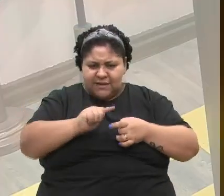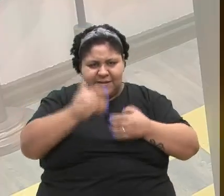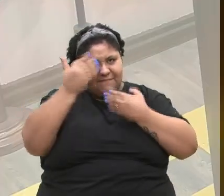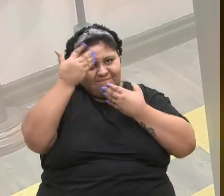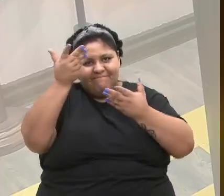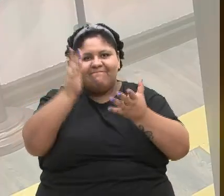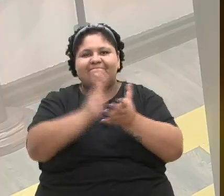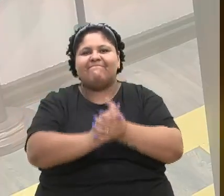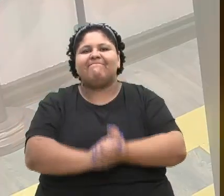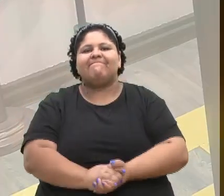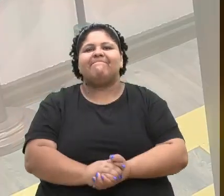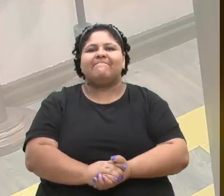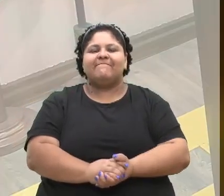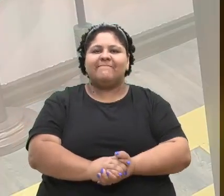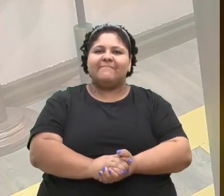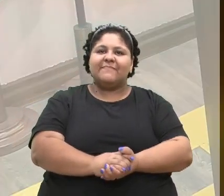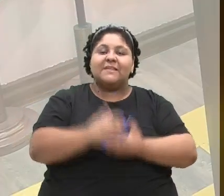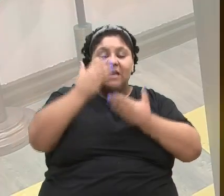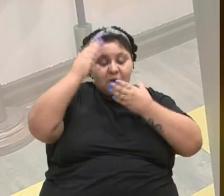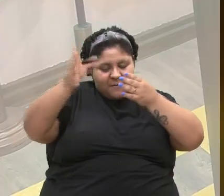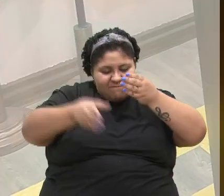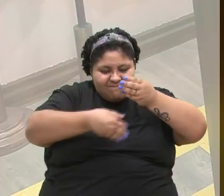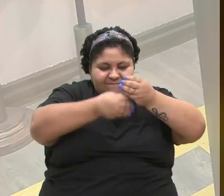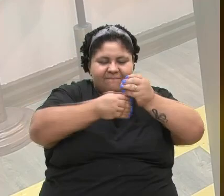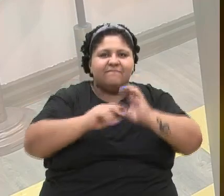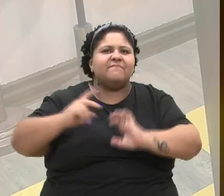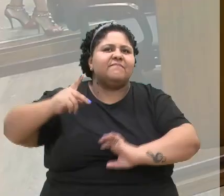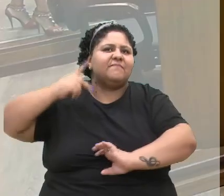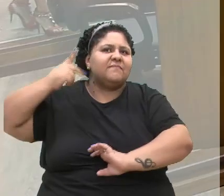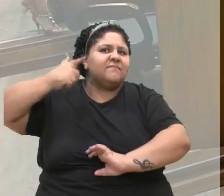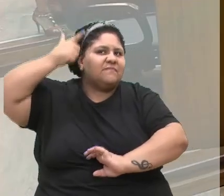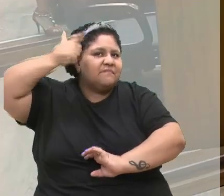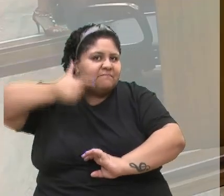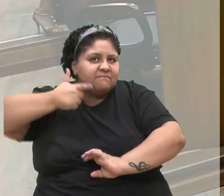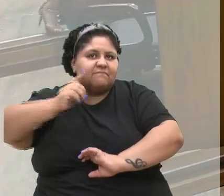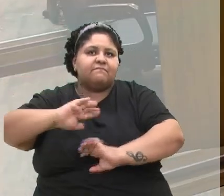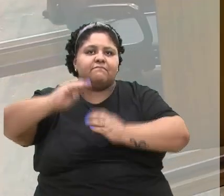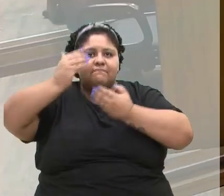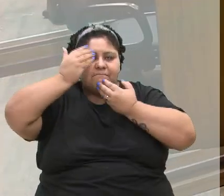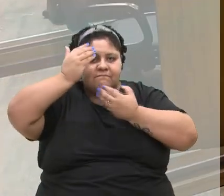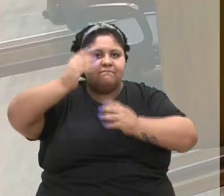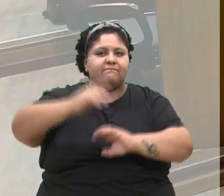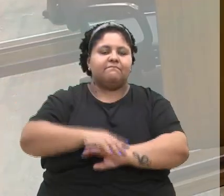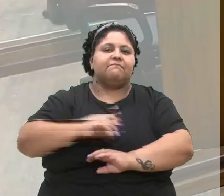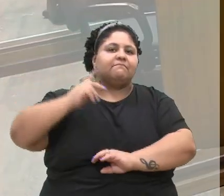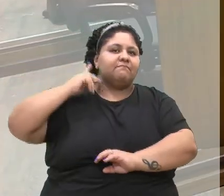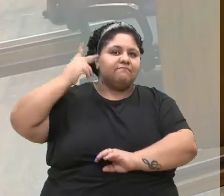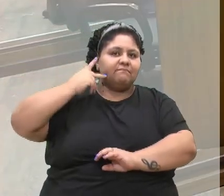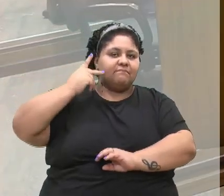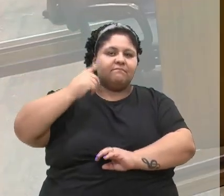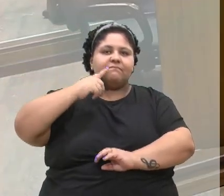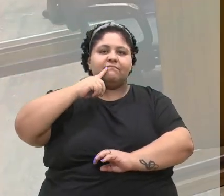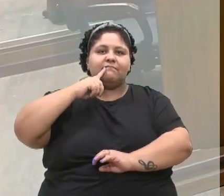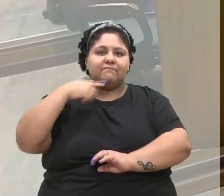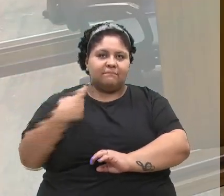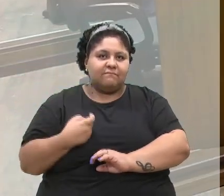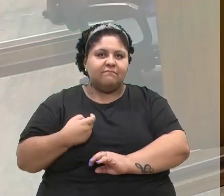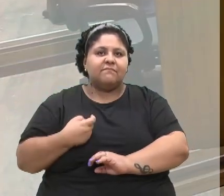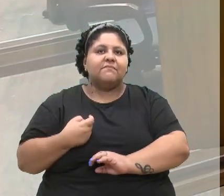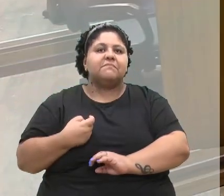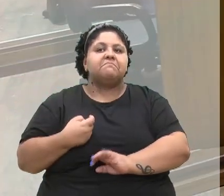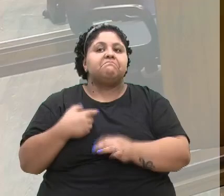vereador. Eu que agradeço a contribuição. Vereador Lucas Carenhato. Obrigado, vereadora Gladys. Bom, a senhora é